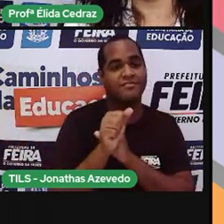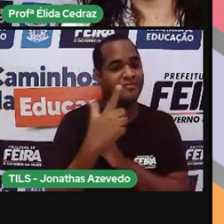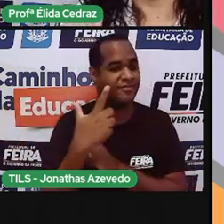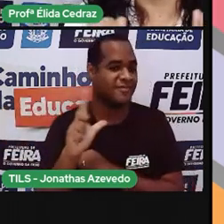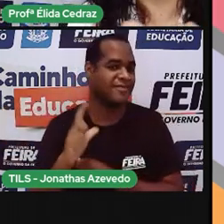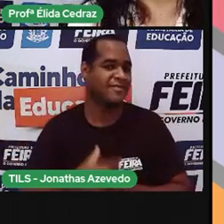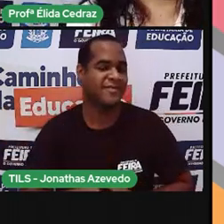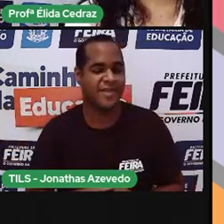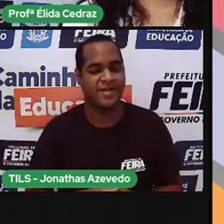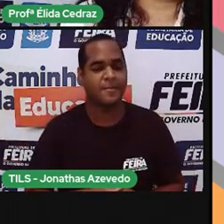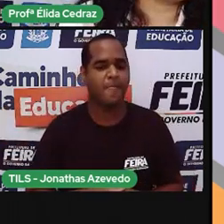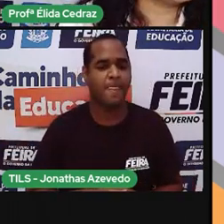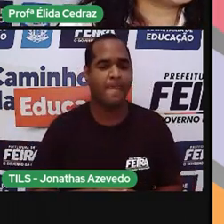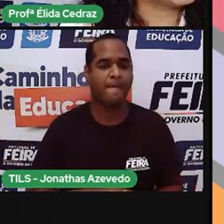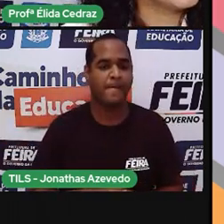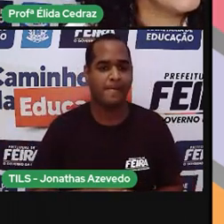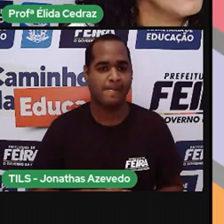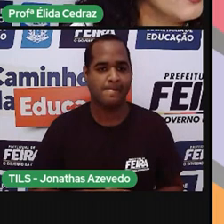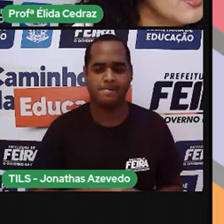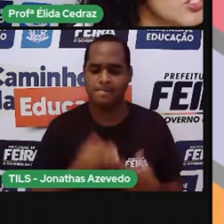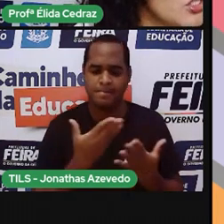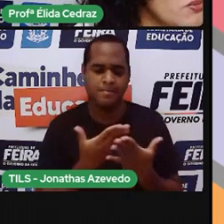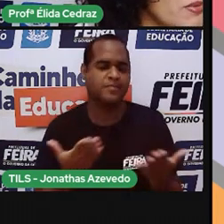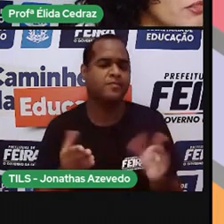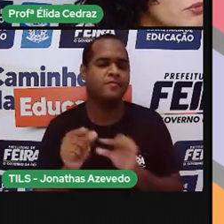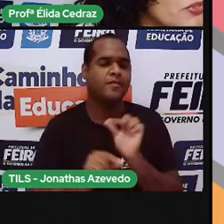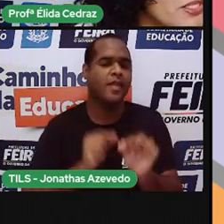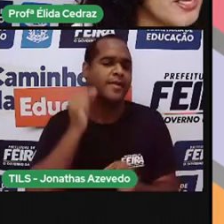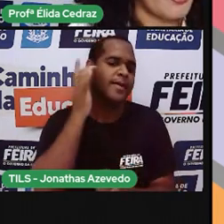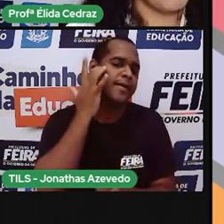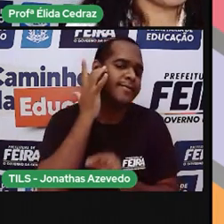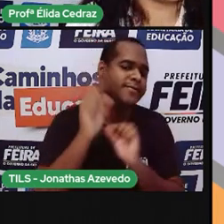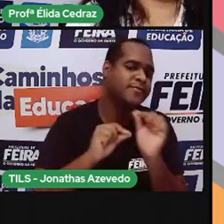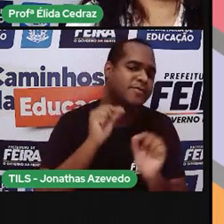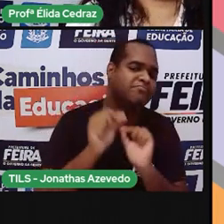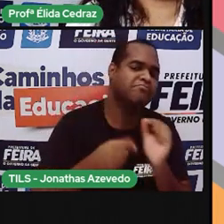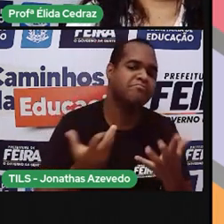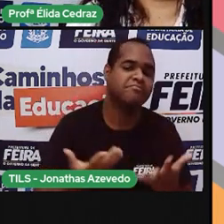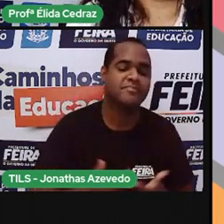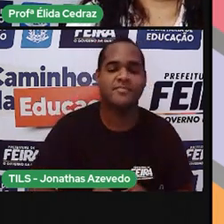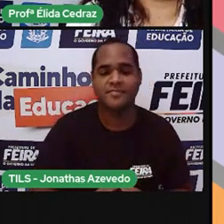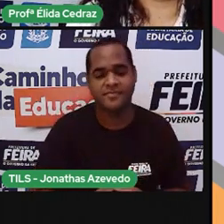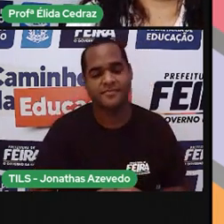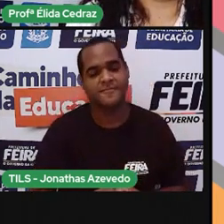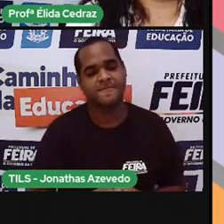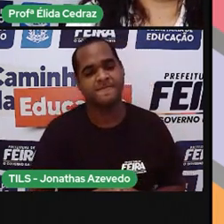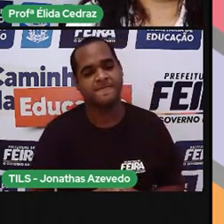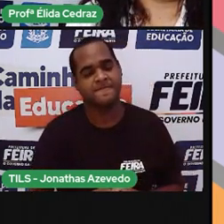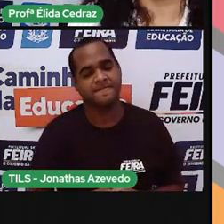não você acha aqui mis comer como ser Kawaii